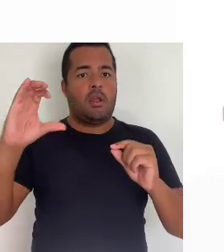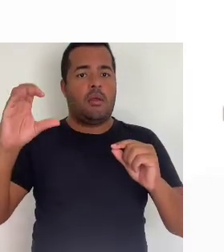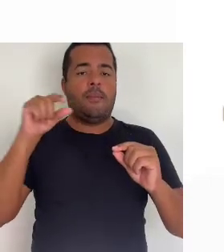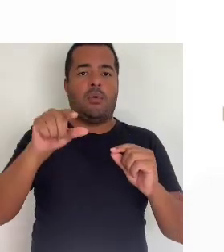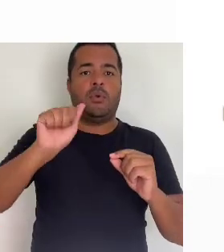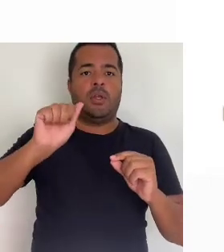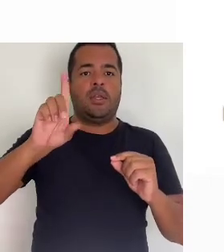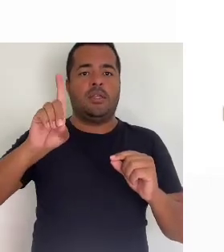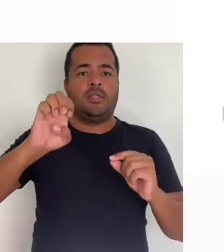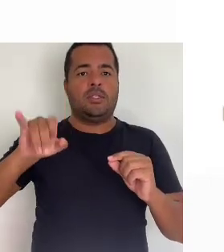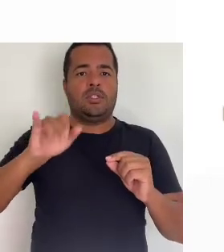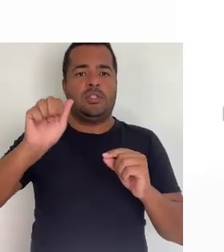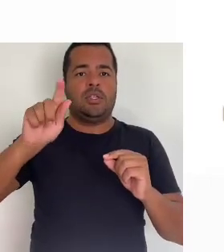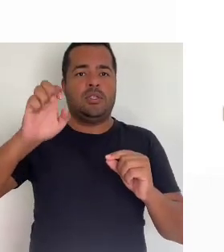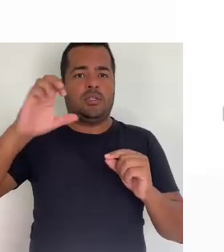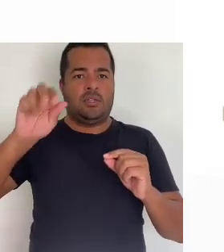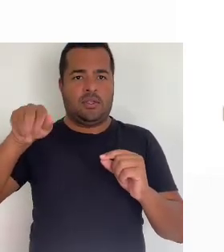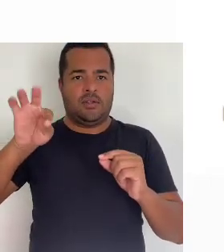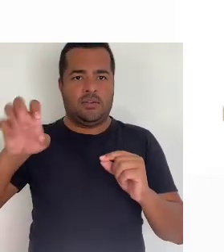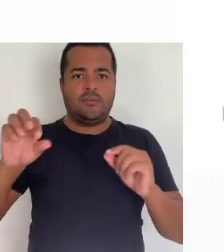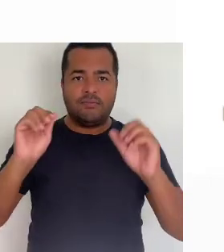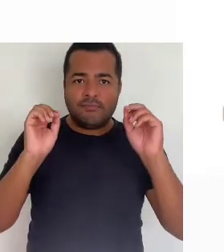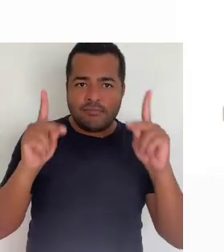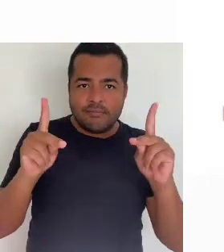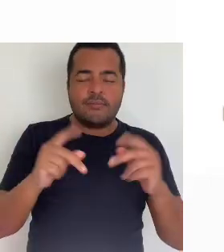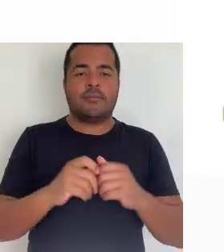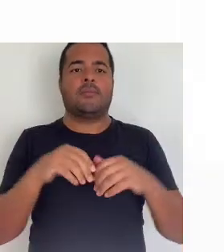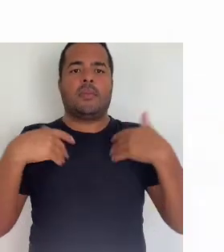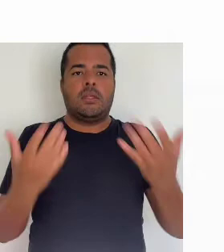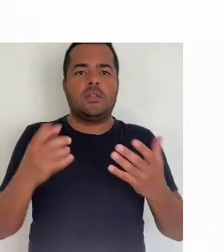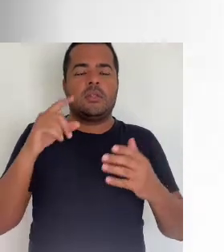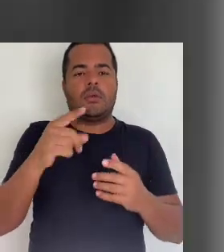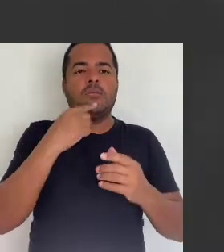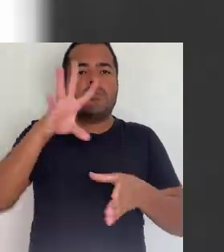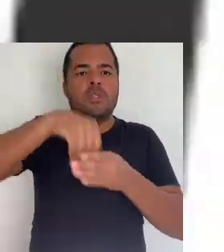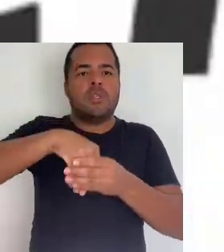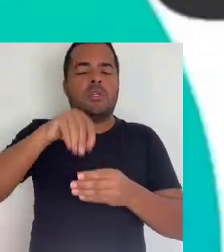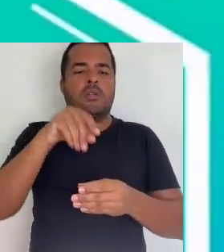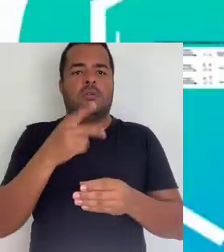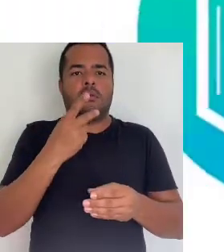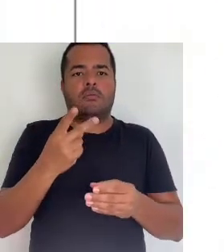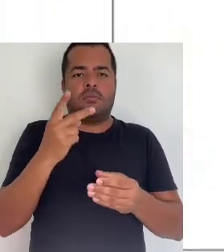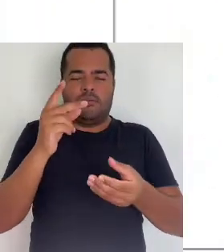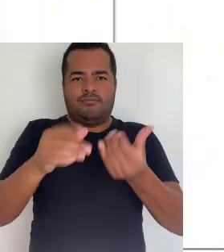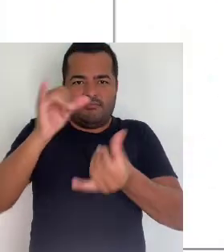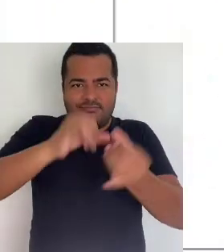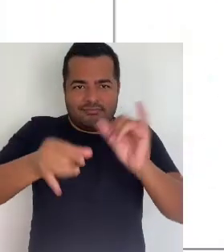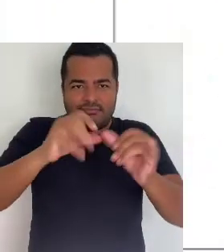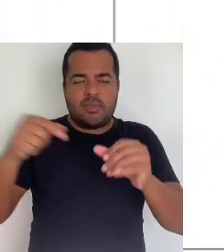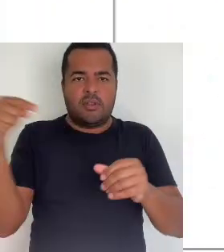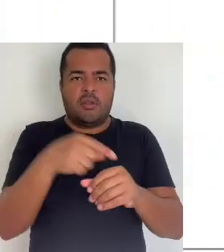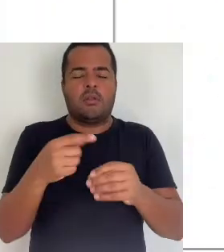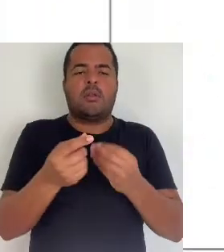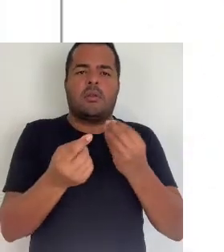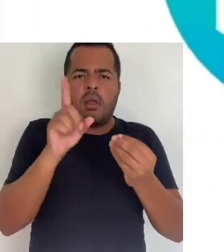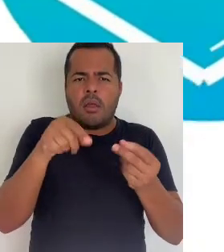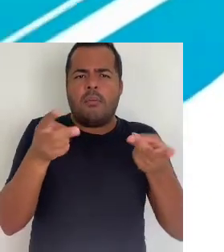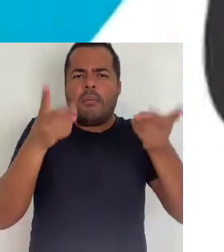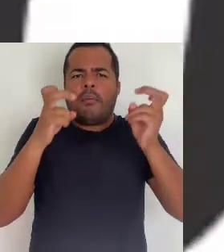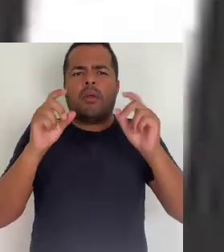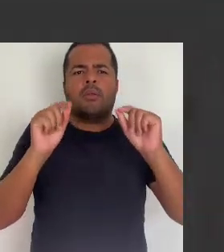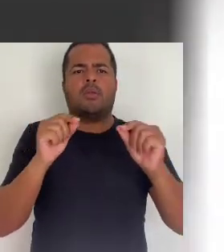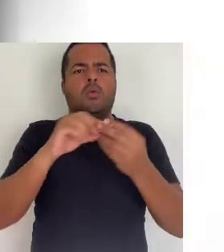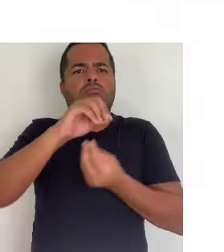grupos eles estarão saindo aí de carbonos adjacentes, tá? E aí dentro dessa questão mecanística, é importante a